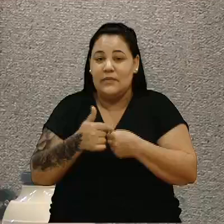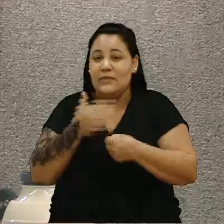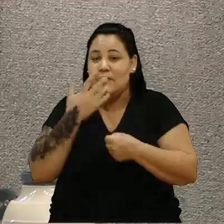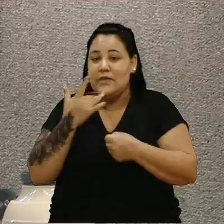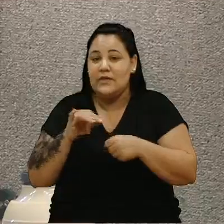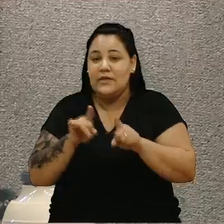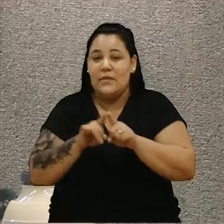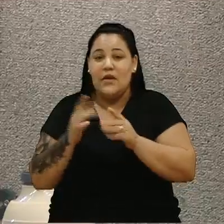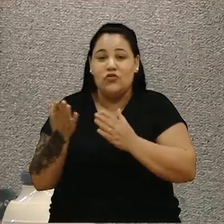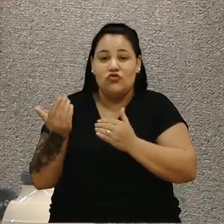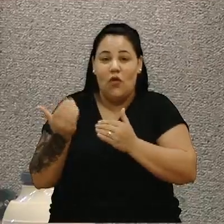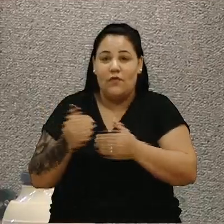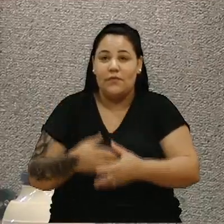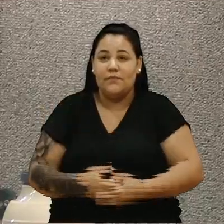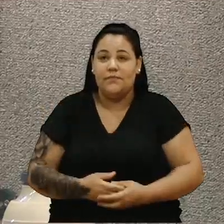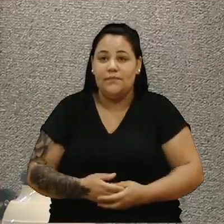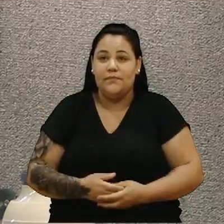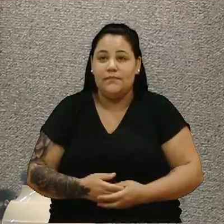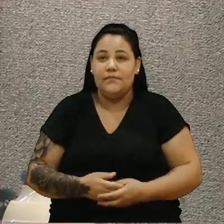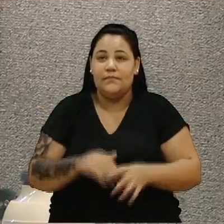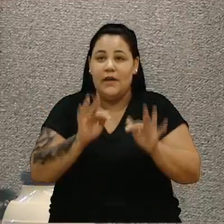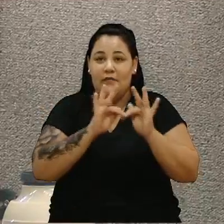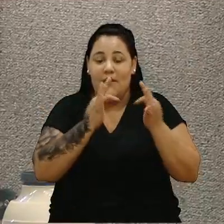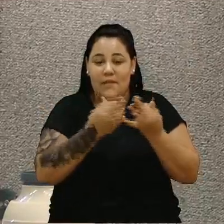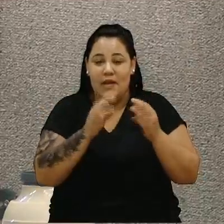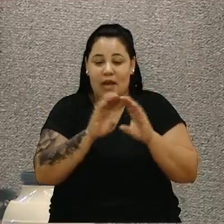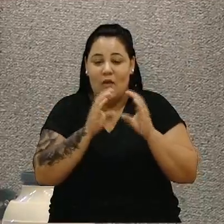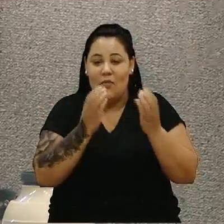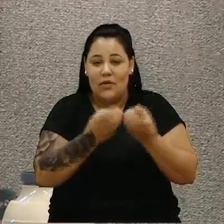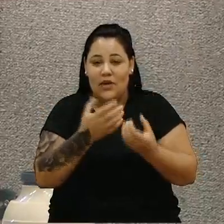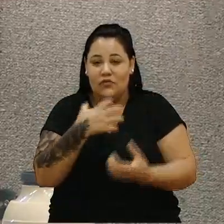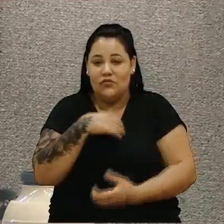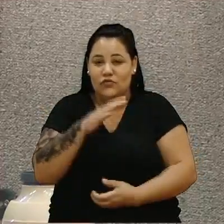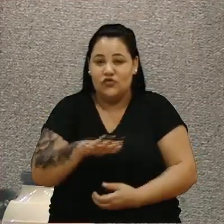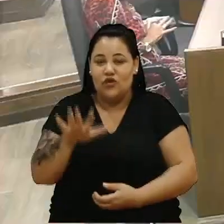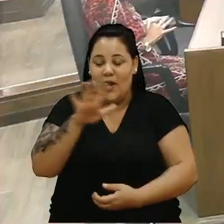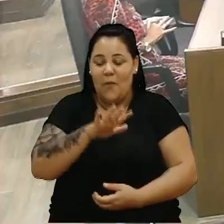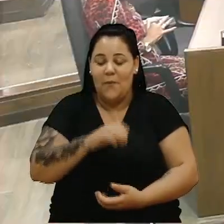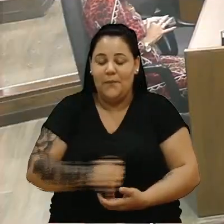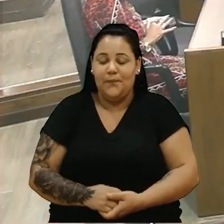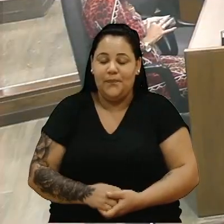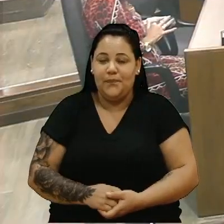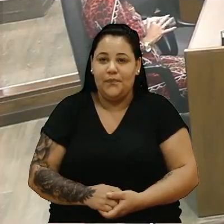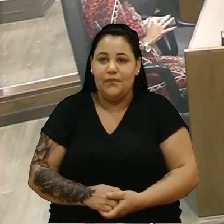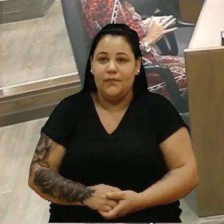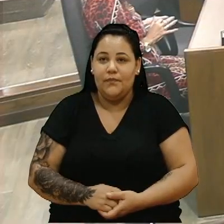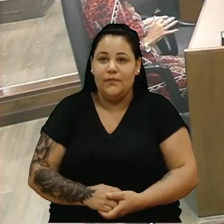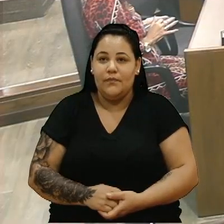nossos adolescentes, pelas famílias e pela comunidade de maneira geral. Obrigado, vereadora Marisol.